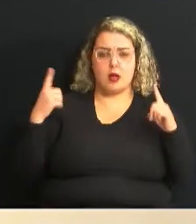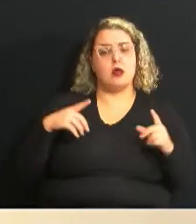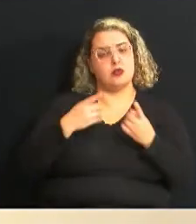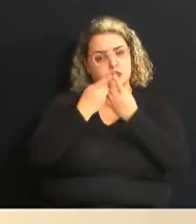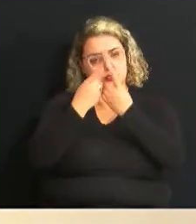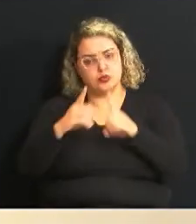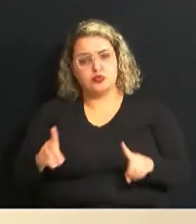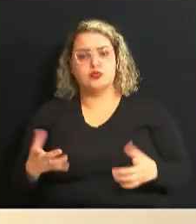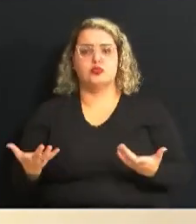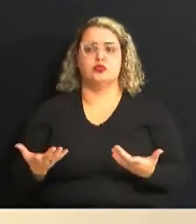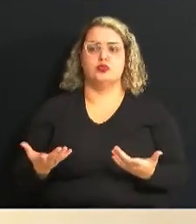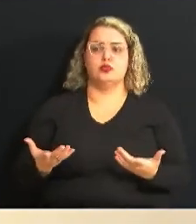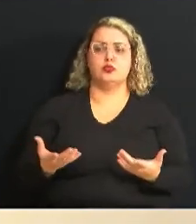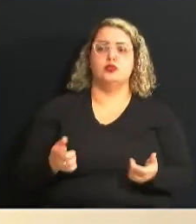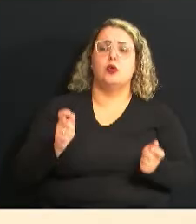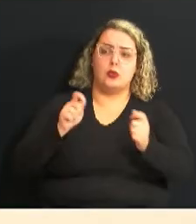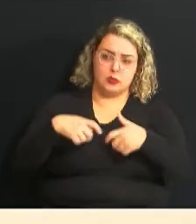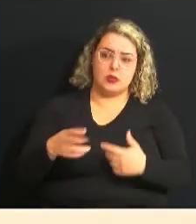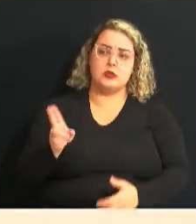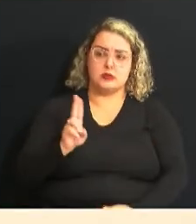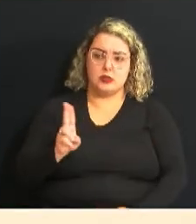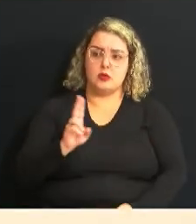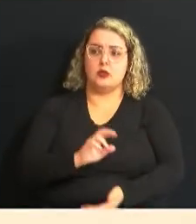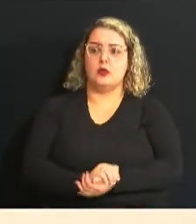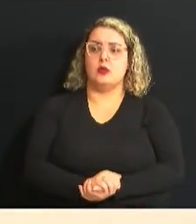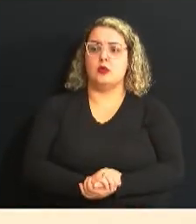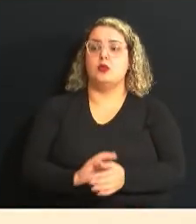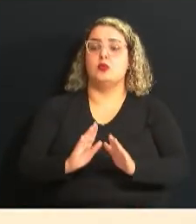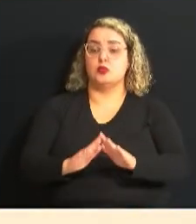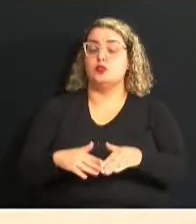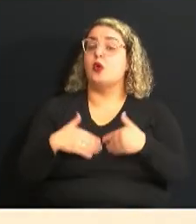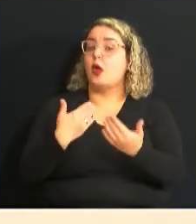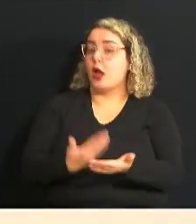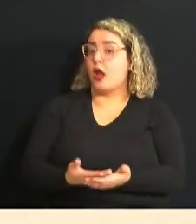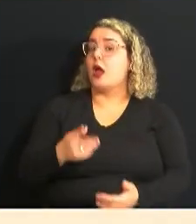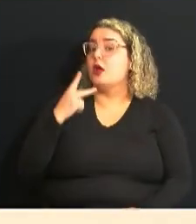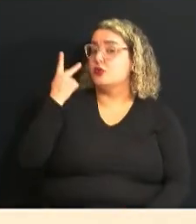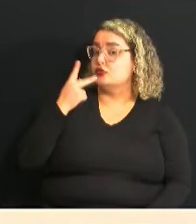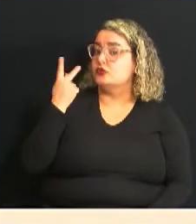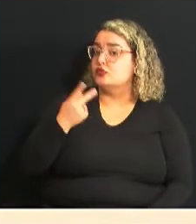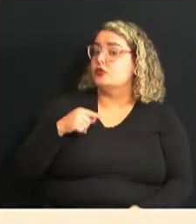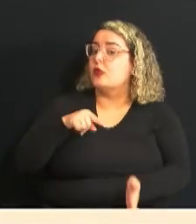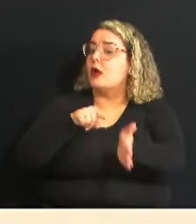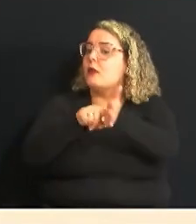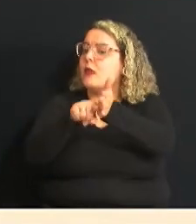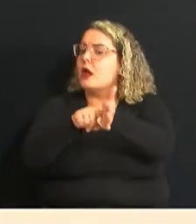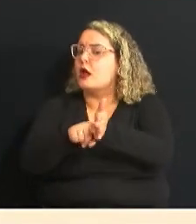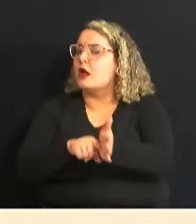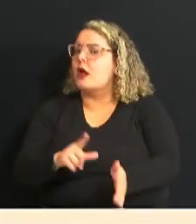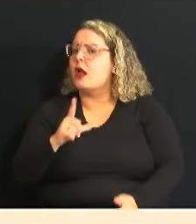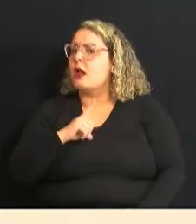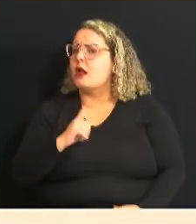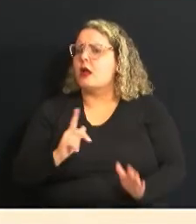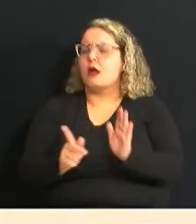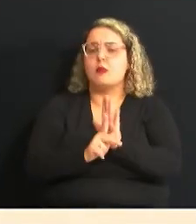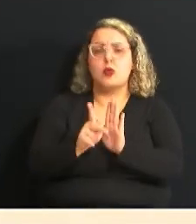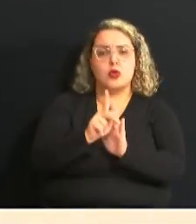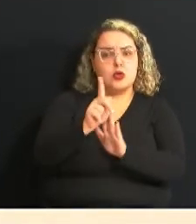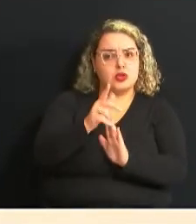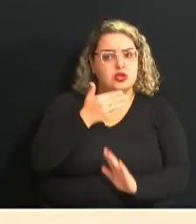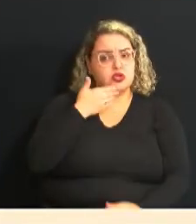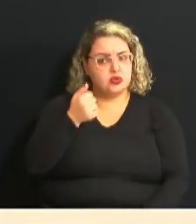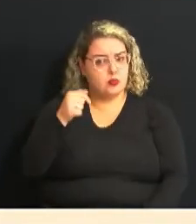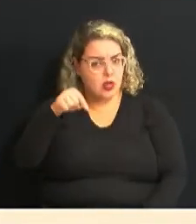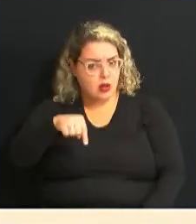com condições de ser utilizada. No requerimento, o vereador questiona se existem projetos de melhoria